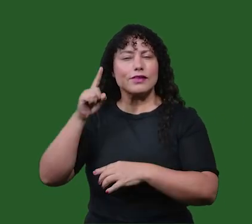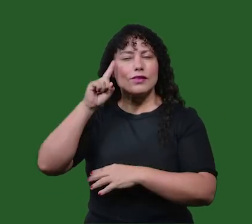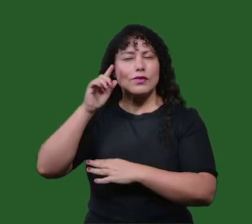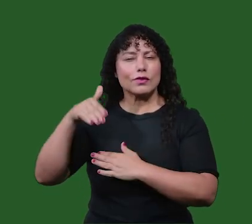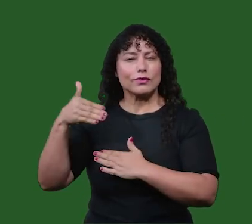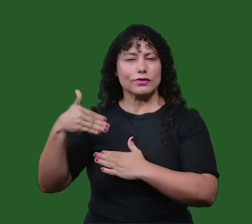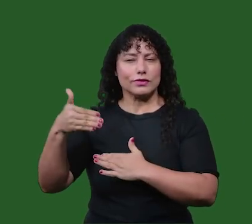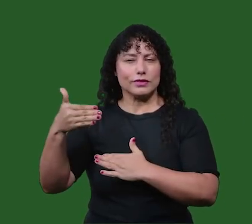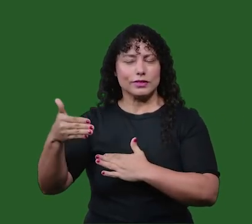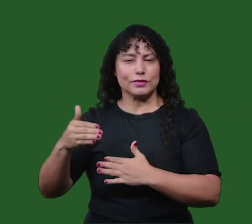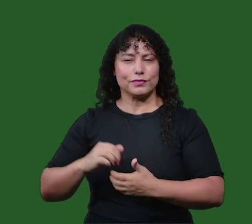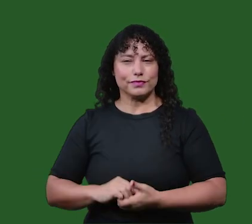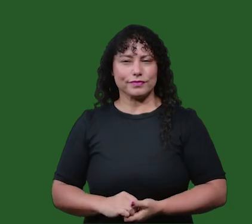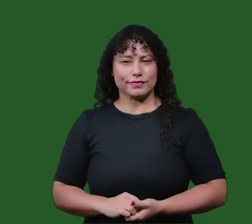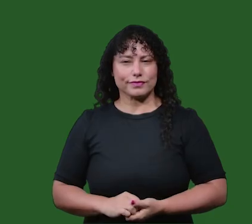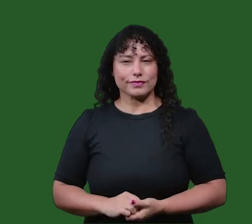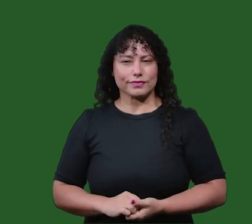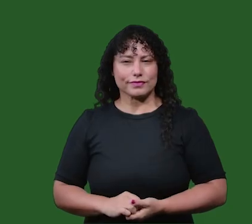ações no dia a dia?